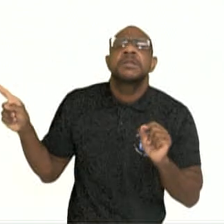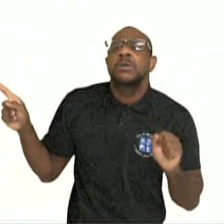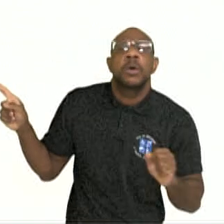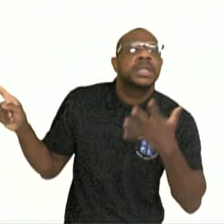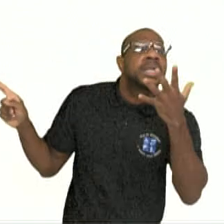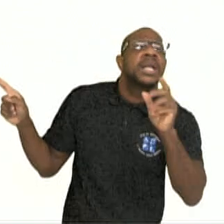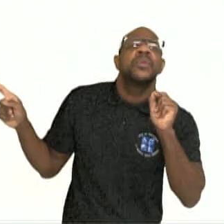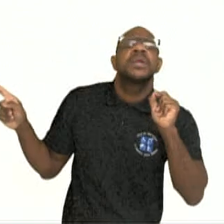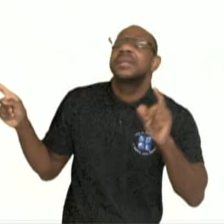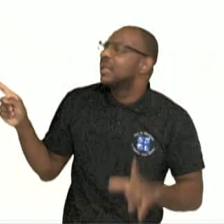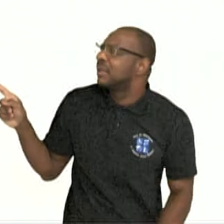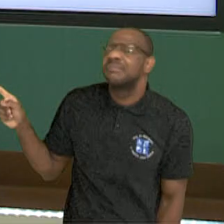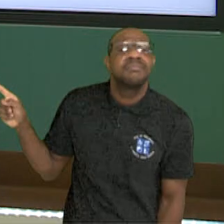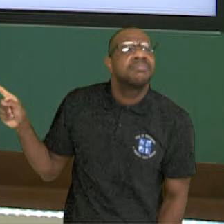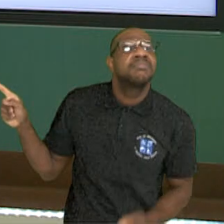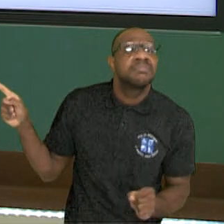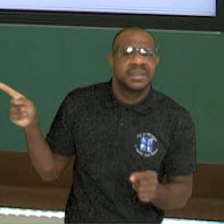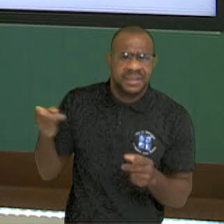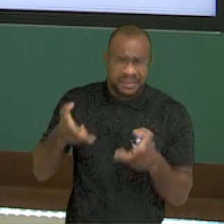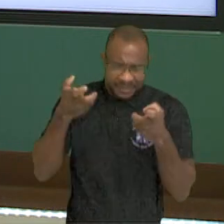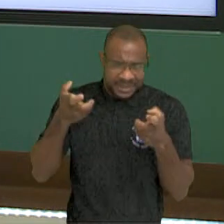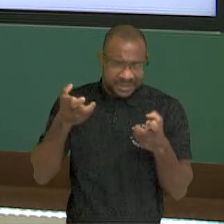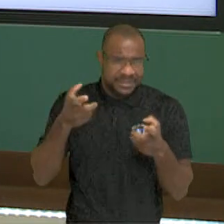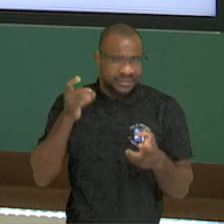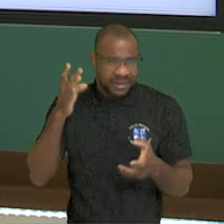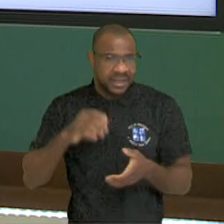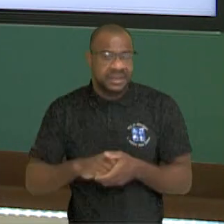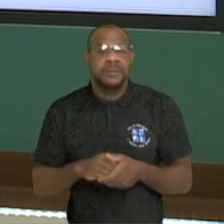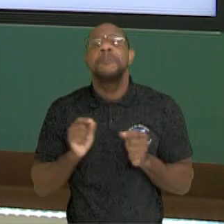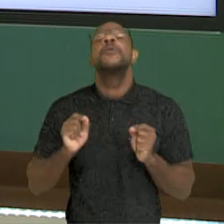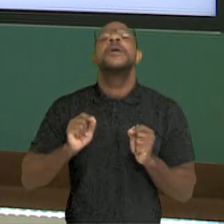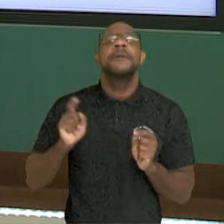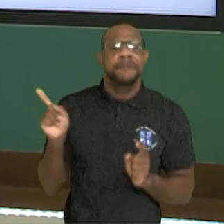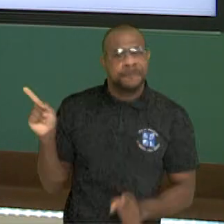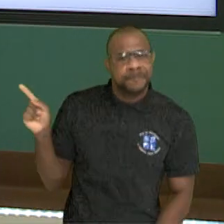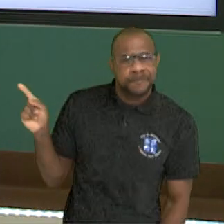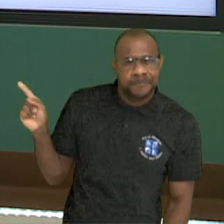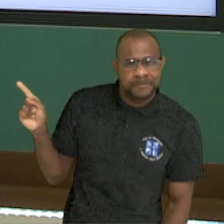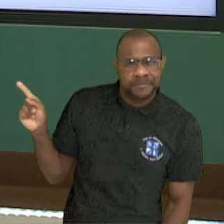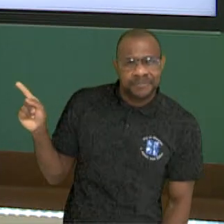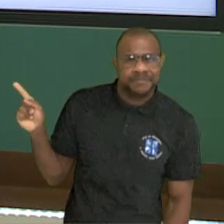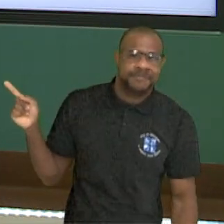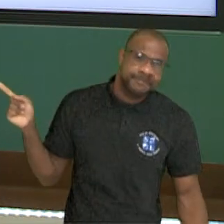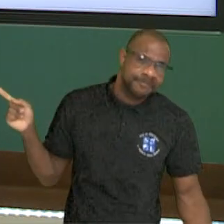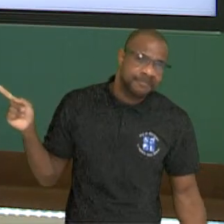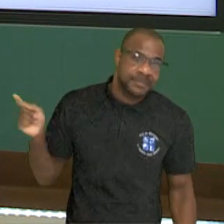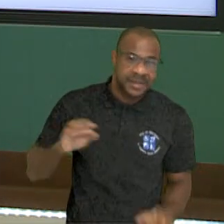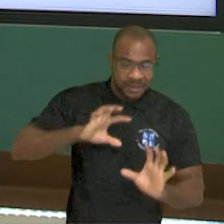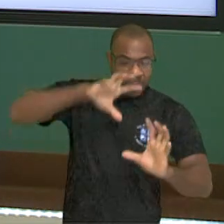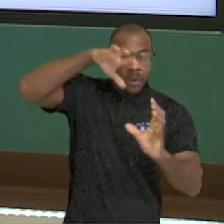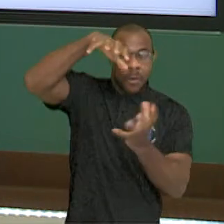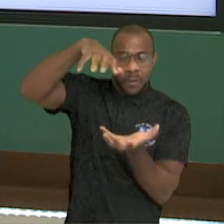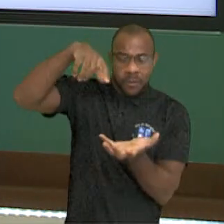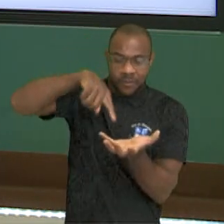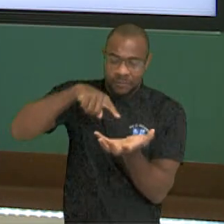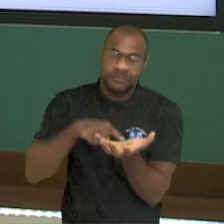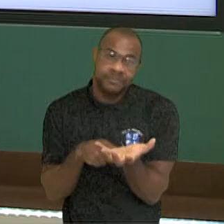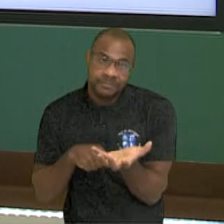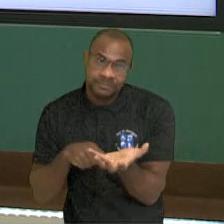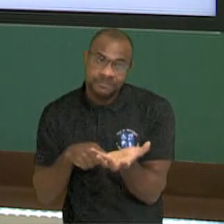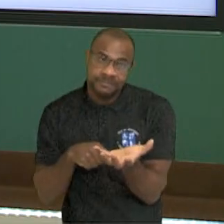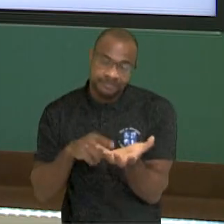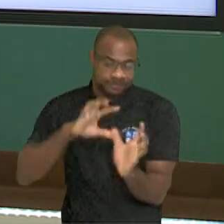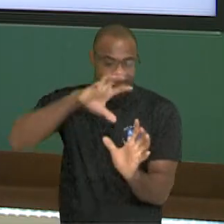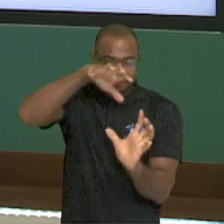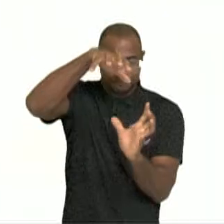fácil de perceber, pessoal? Aparentemente, nós vemos o que aqui? Nós vemos o globo terrestre, representando o